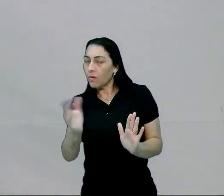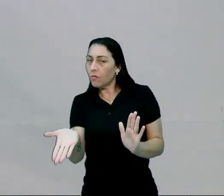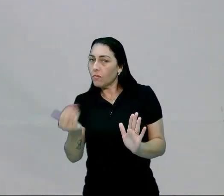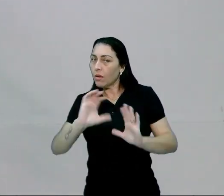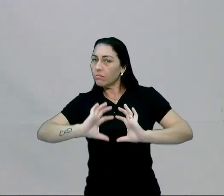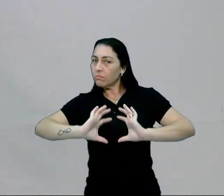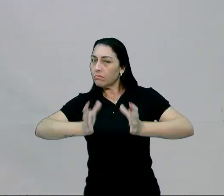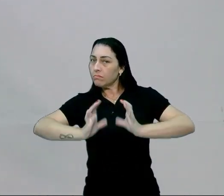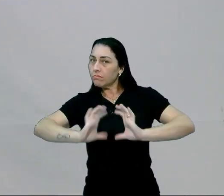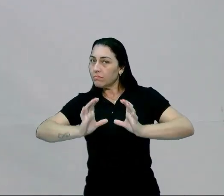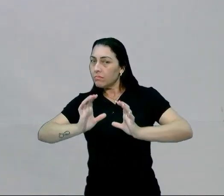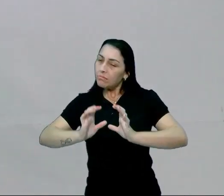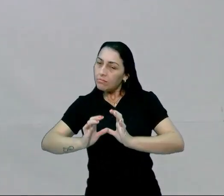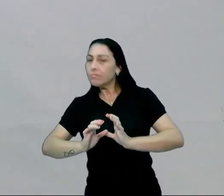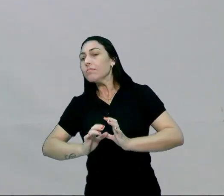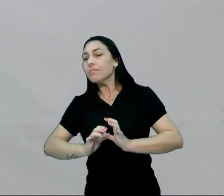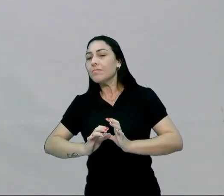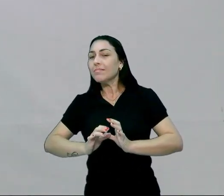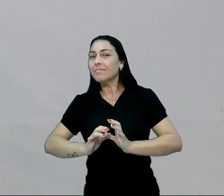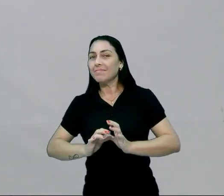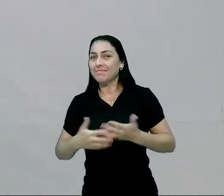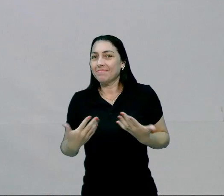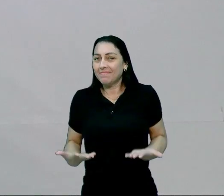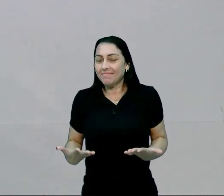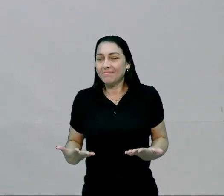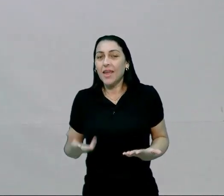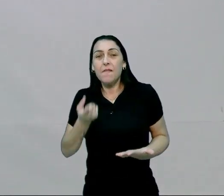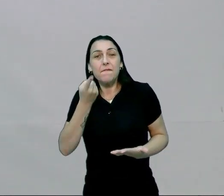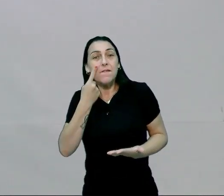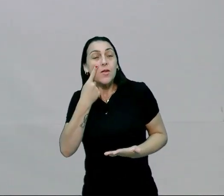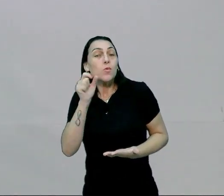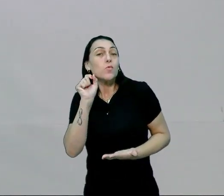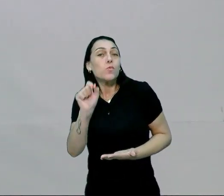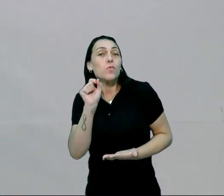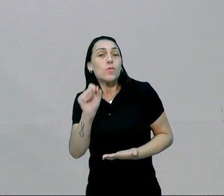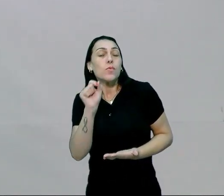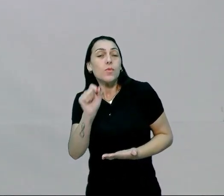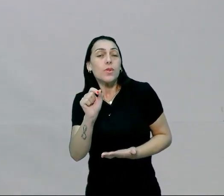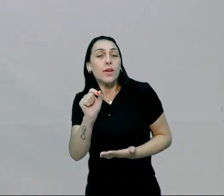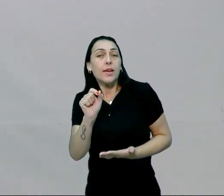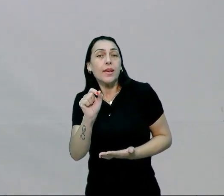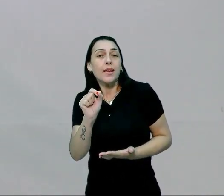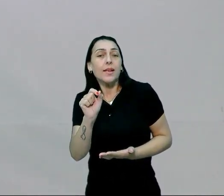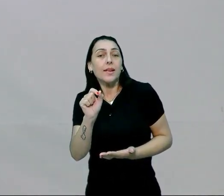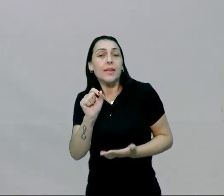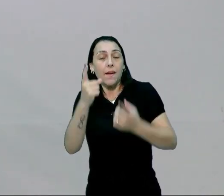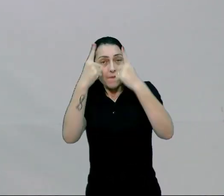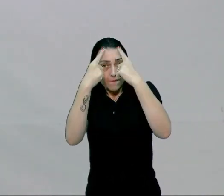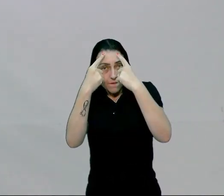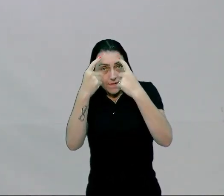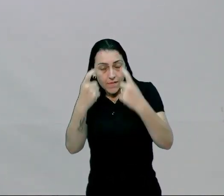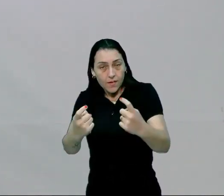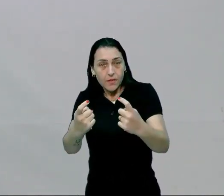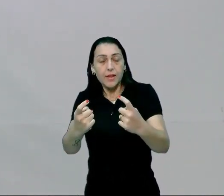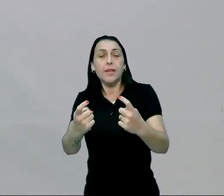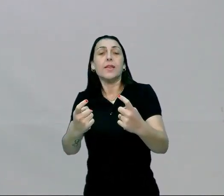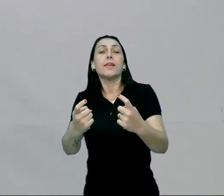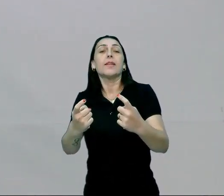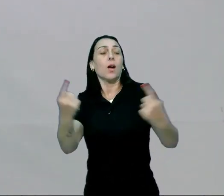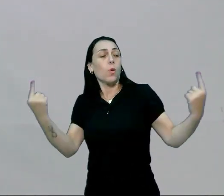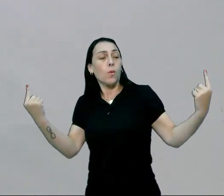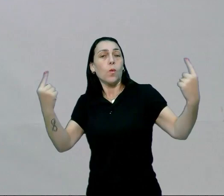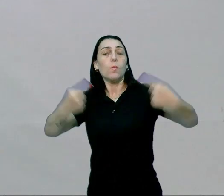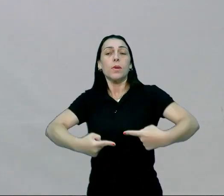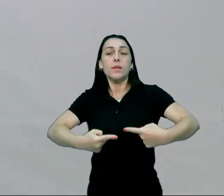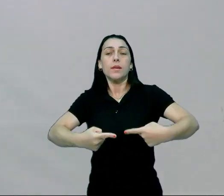jogar bolinha com a cabeça dos adversários. Então vejam que o aspecto tipo, da violência, o aspecto da